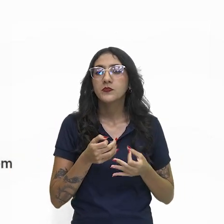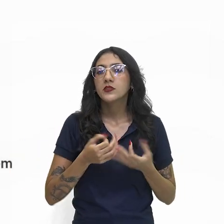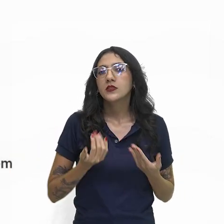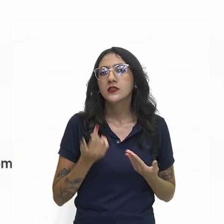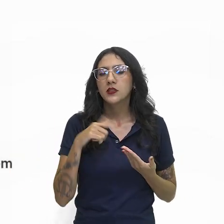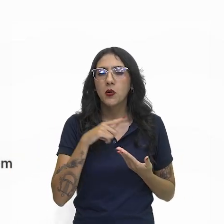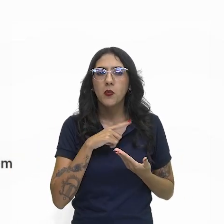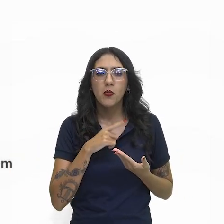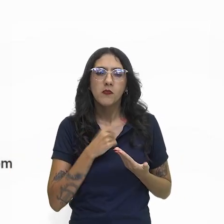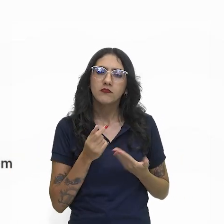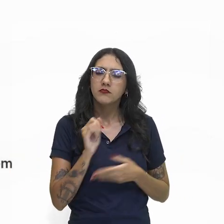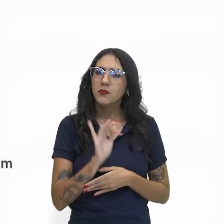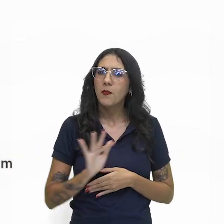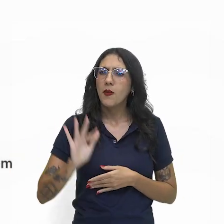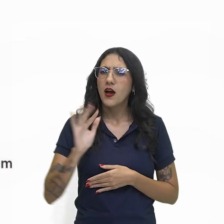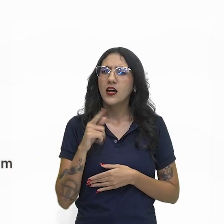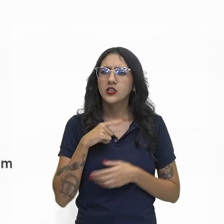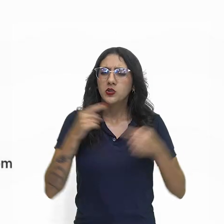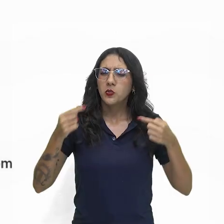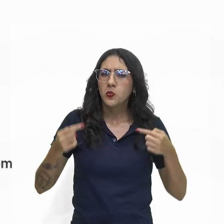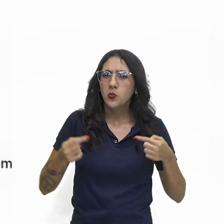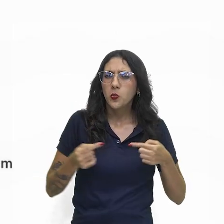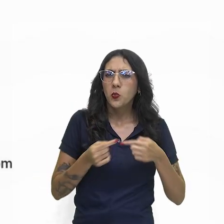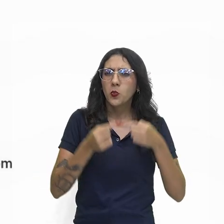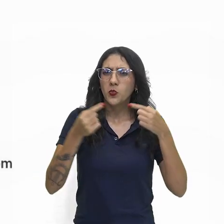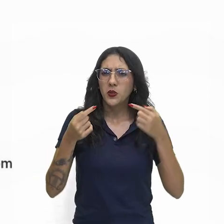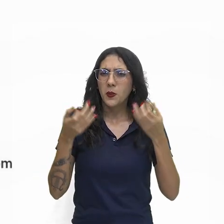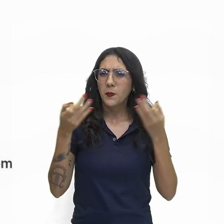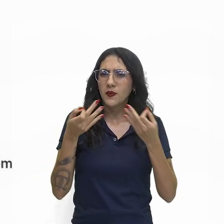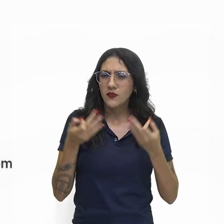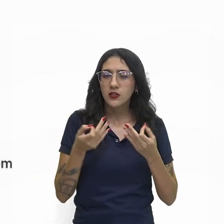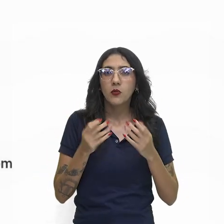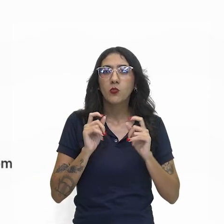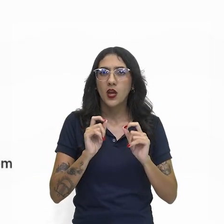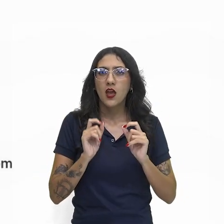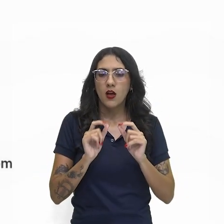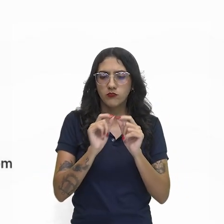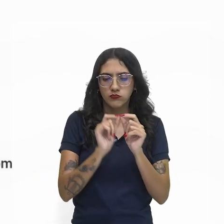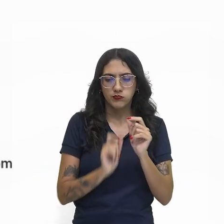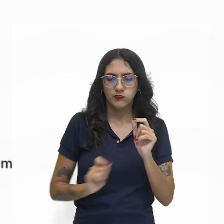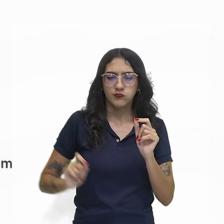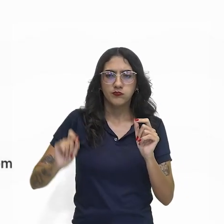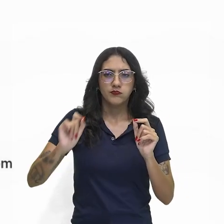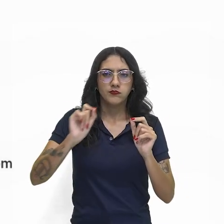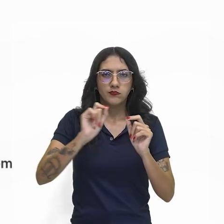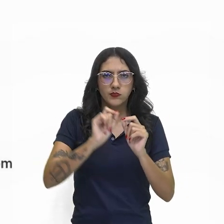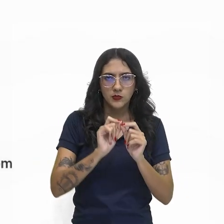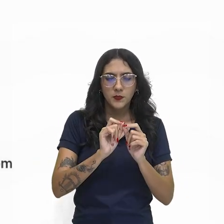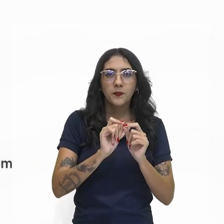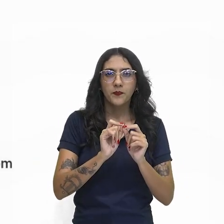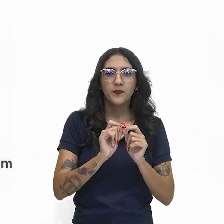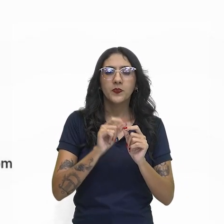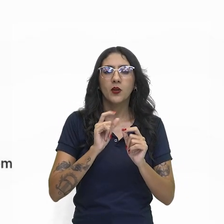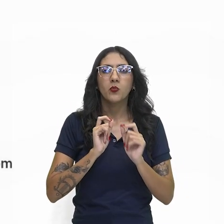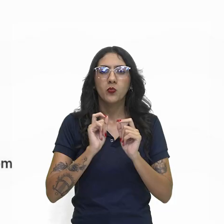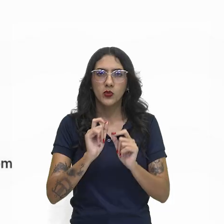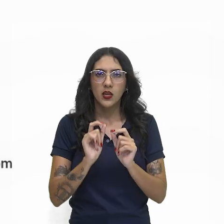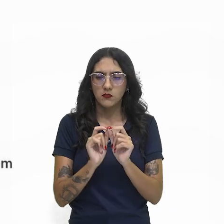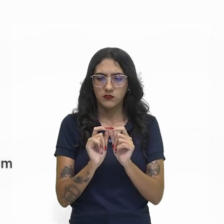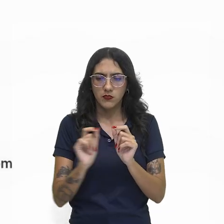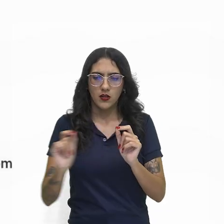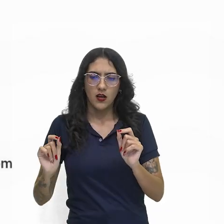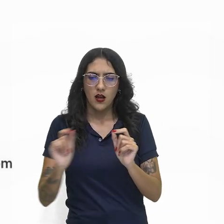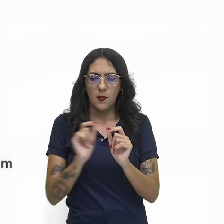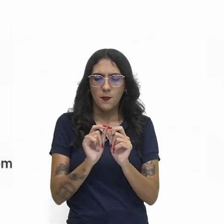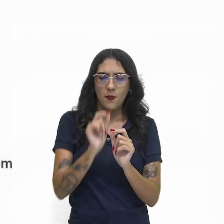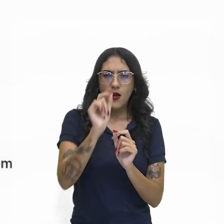figura geométrica que simula uma perfeição é a circunferência. É um círculo perfeito, onde a distância do centro até qualquer ponto